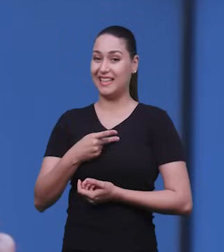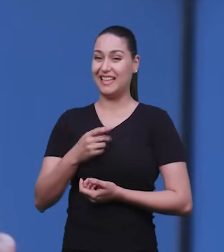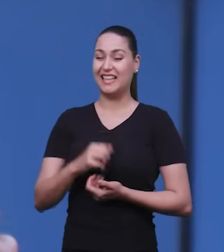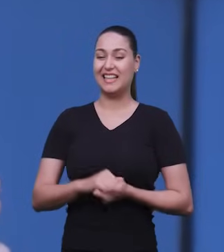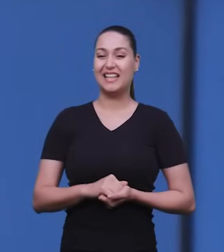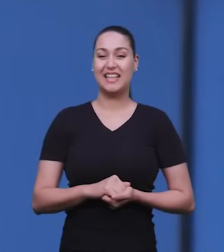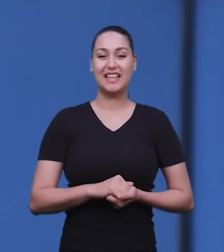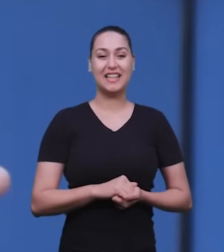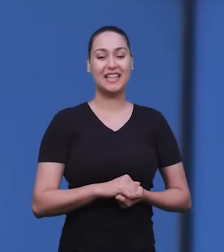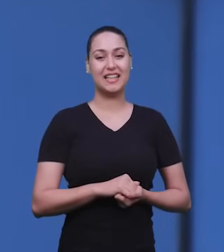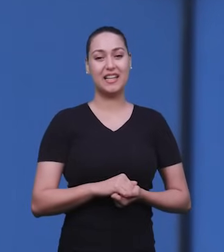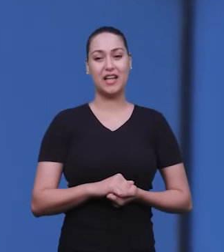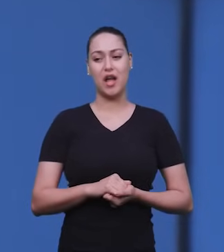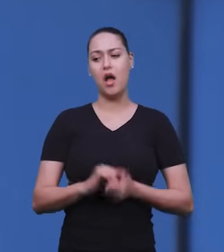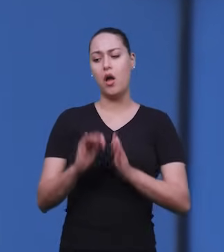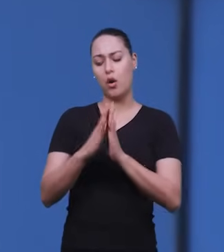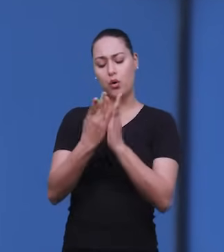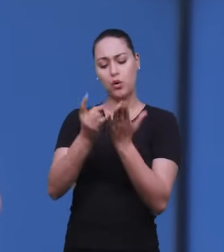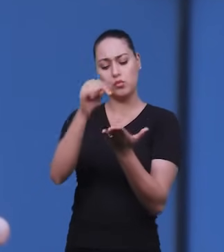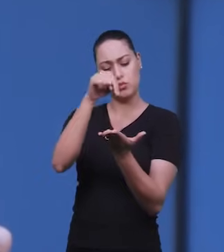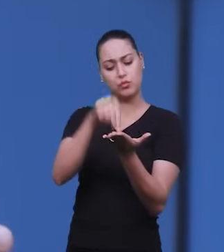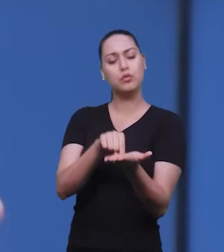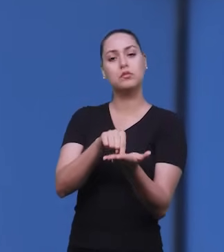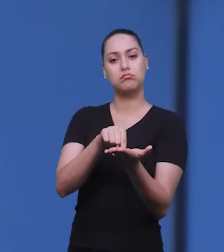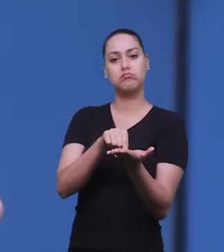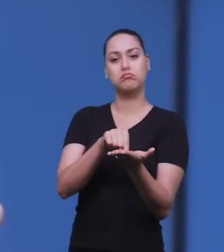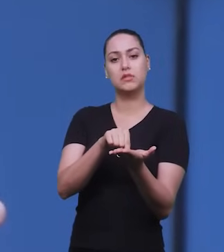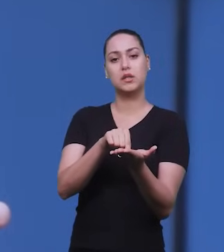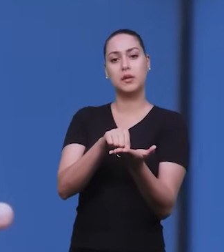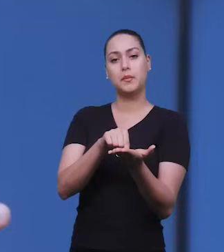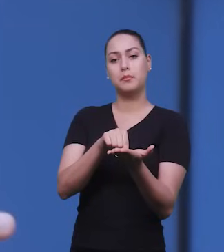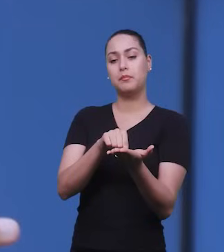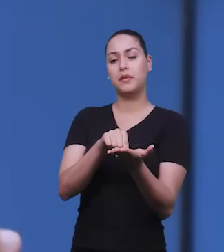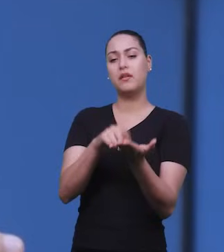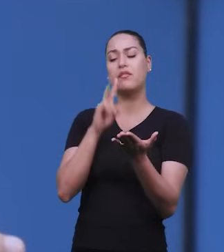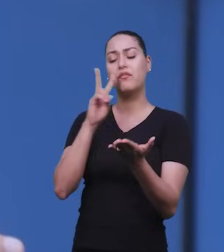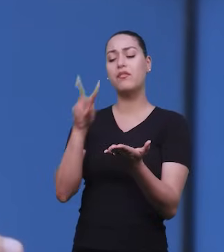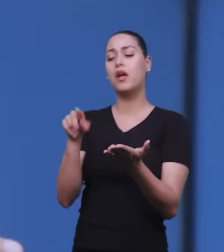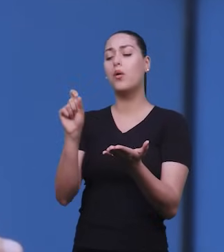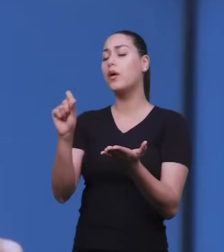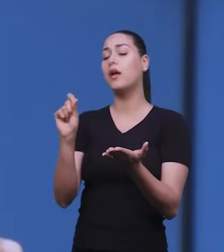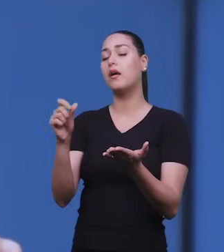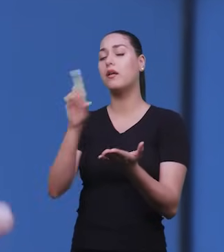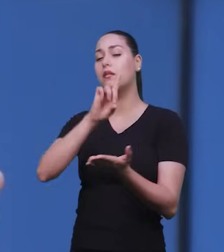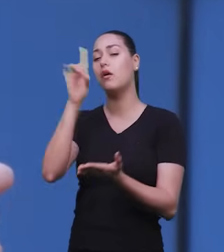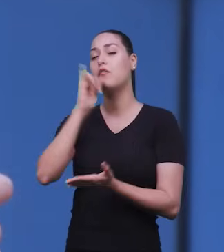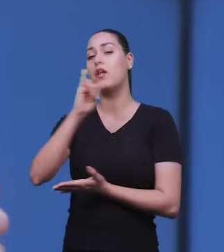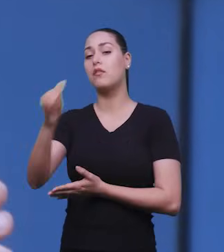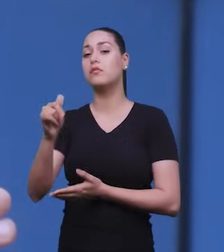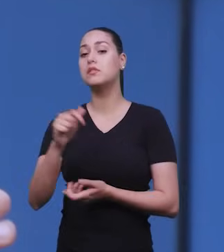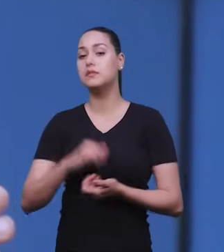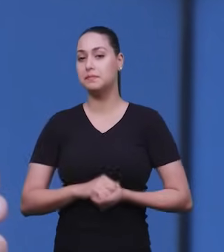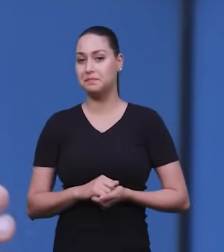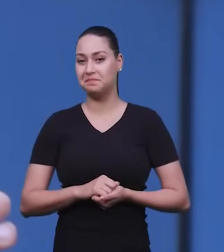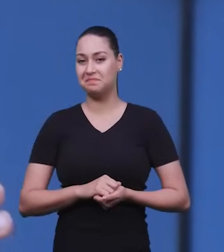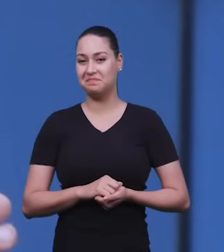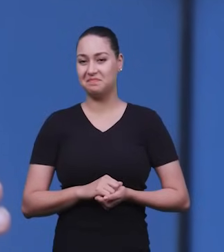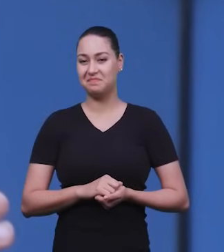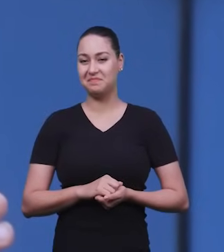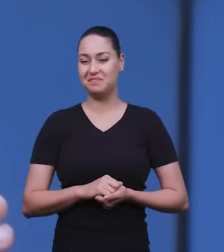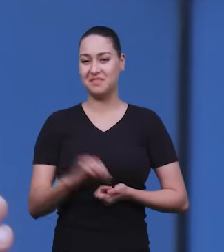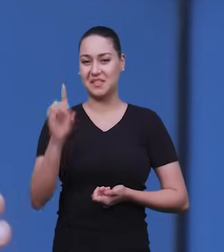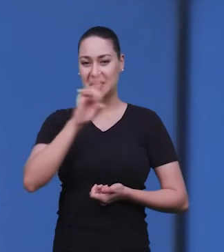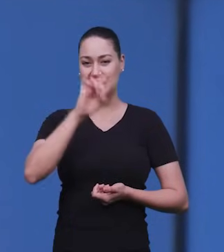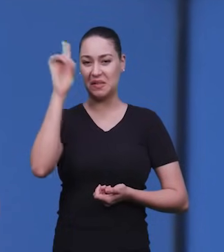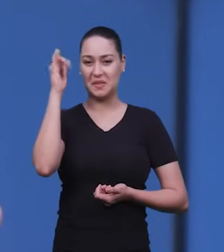falou, consulta a palavra para ver o que Deus vai falar contigo. E o Senhor falou que estaria dando